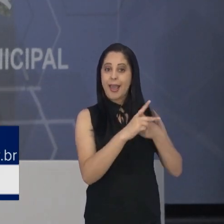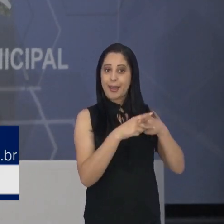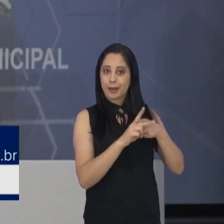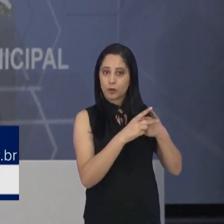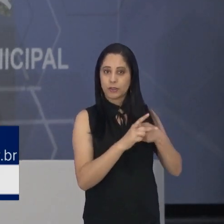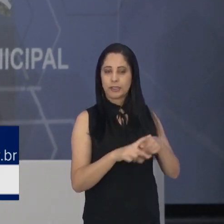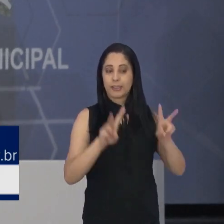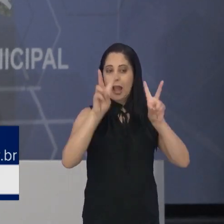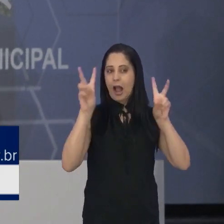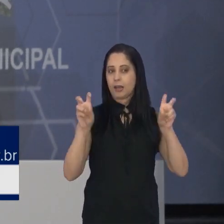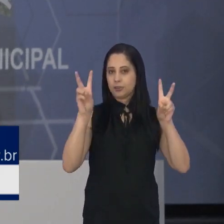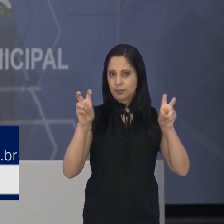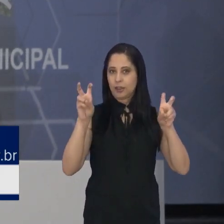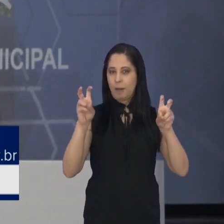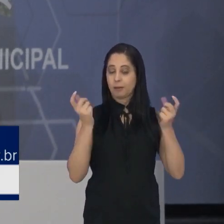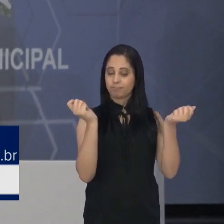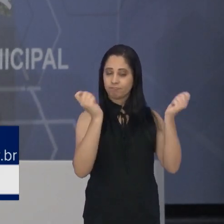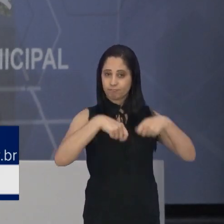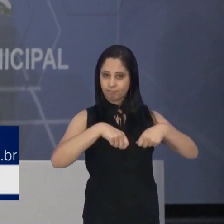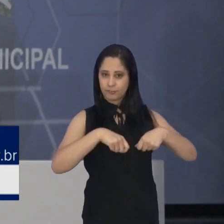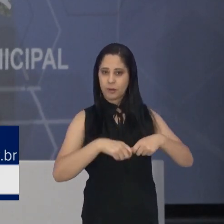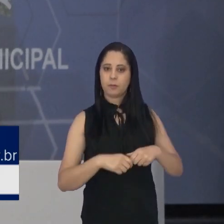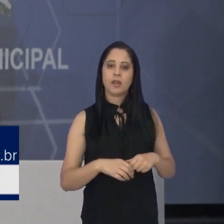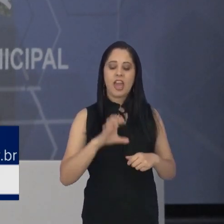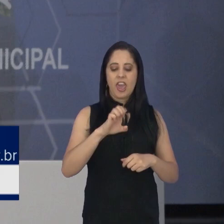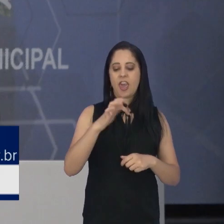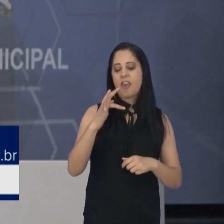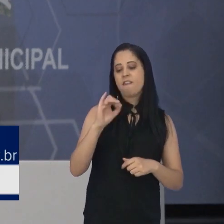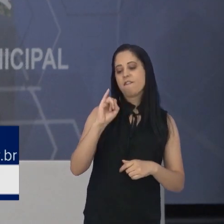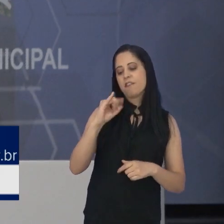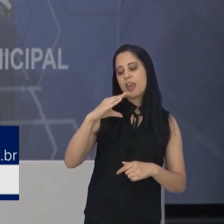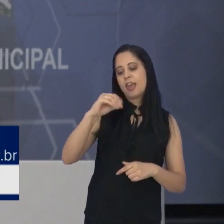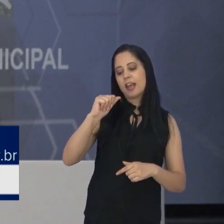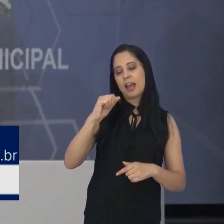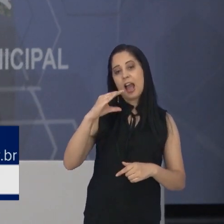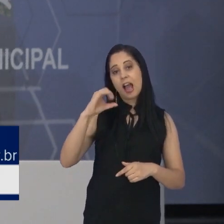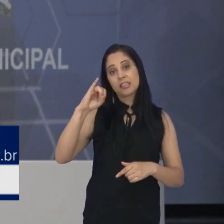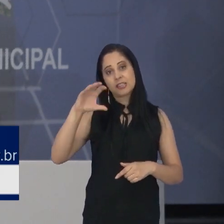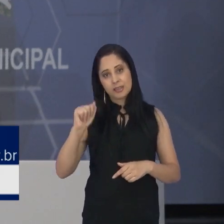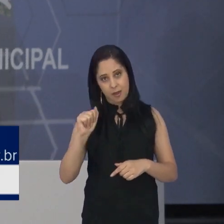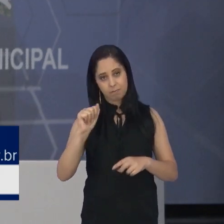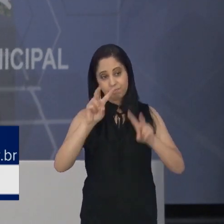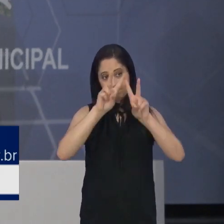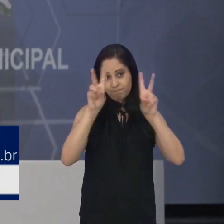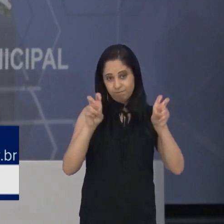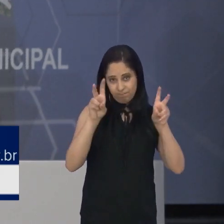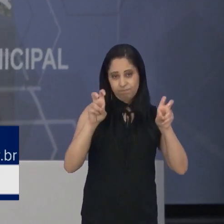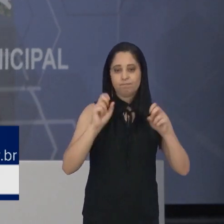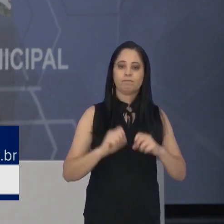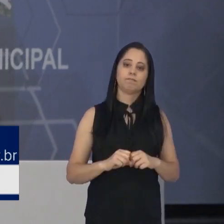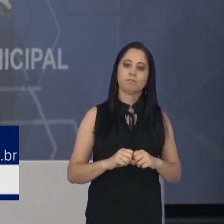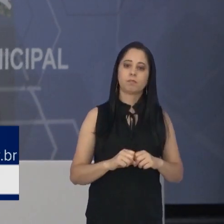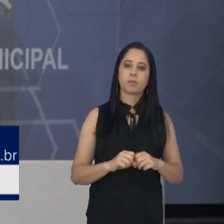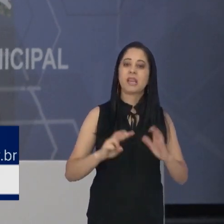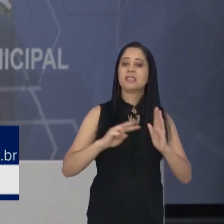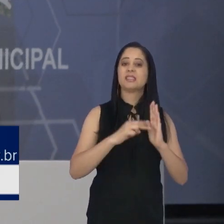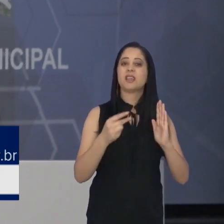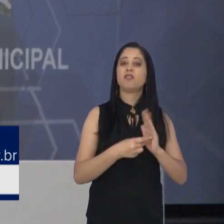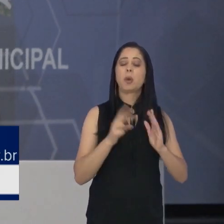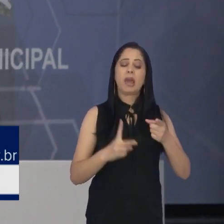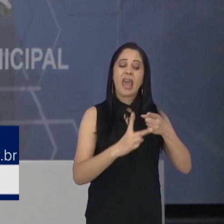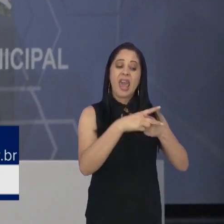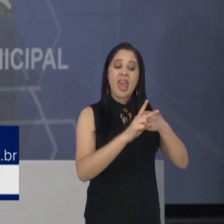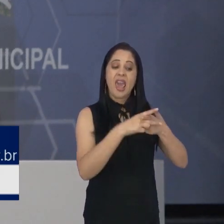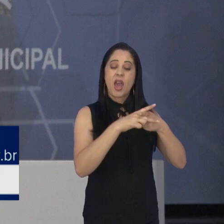abre aspas, eficácia convalidatória, fecha aspas, esse último termo significa correção